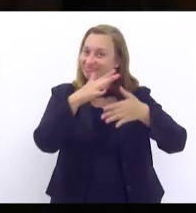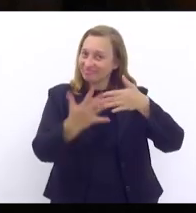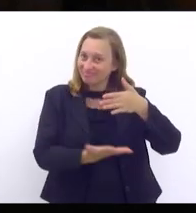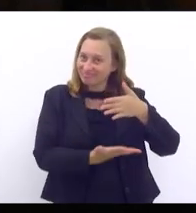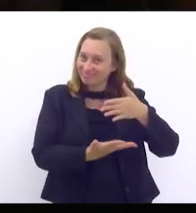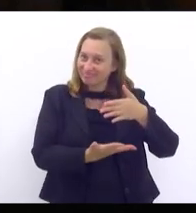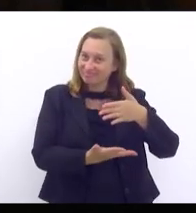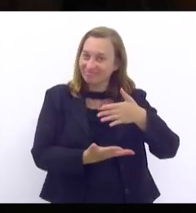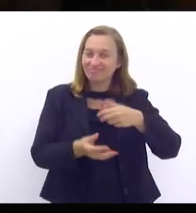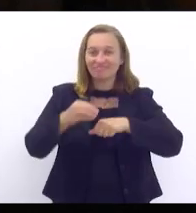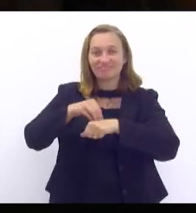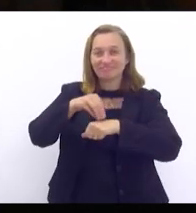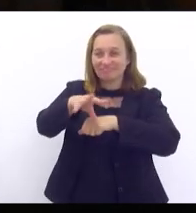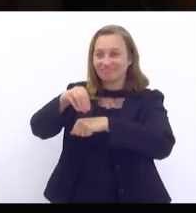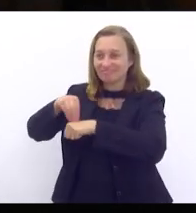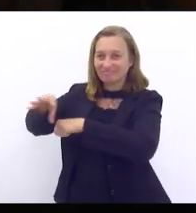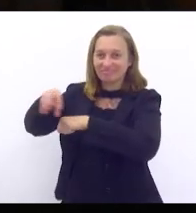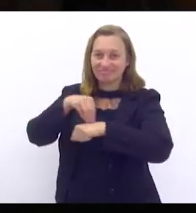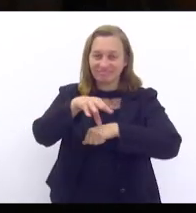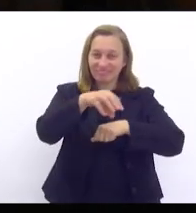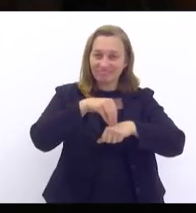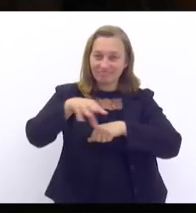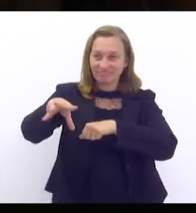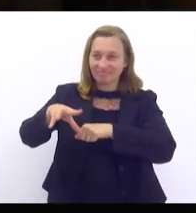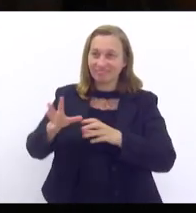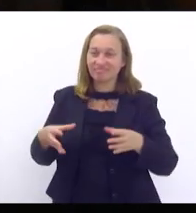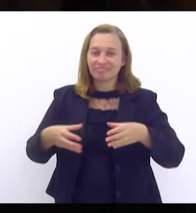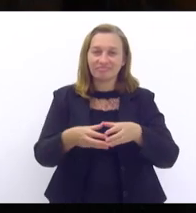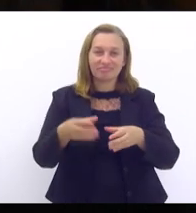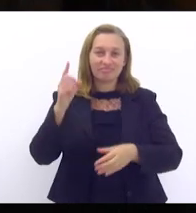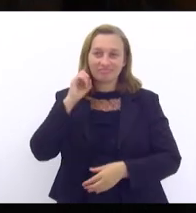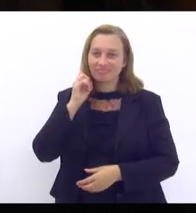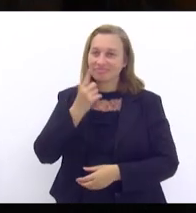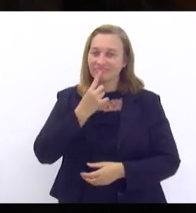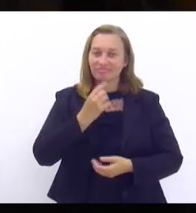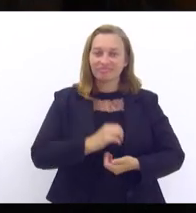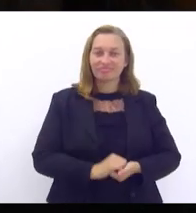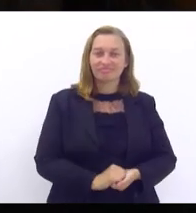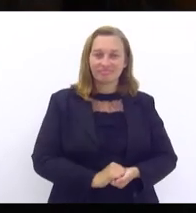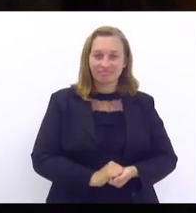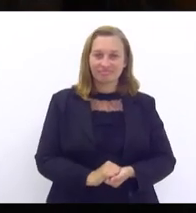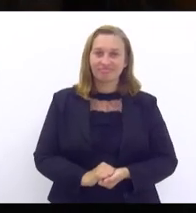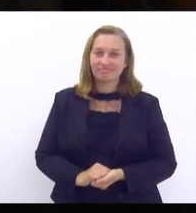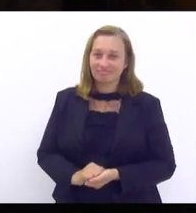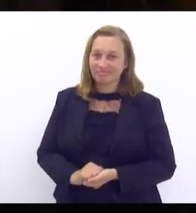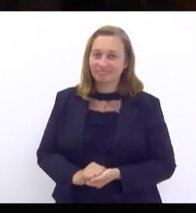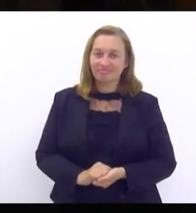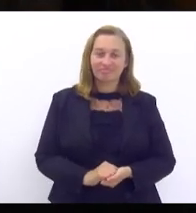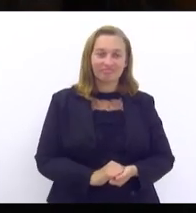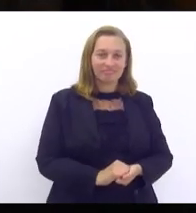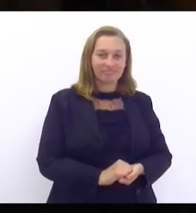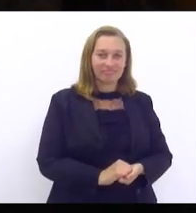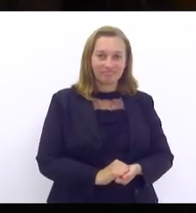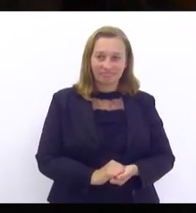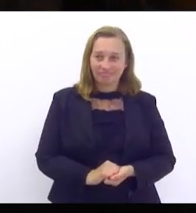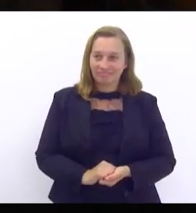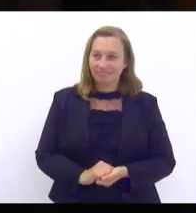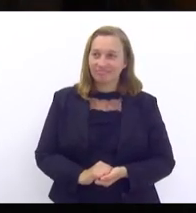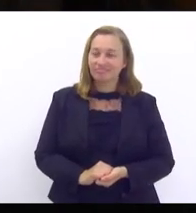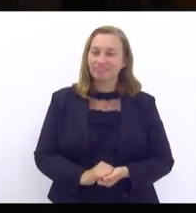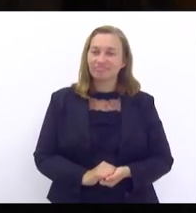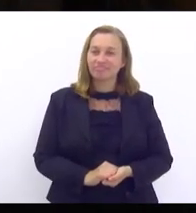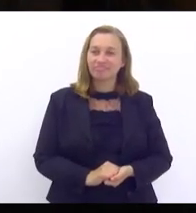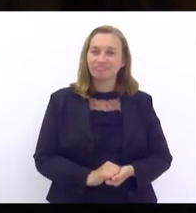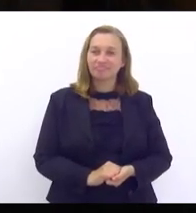de Libras, que leva a nossa voz aos deficientes auditivos.